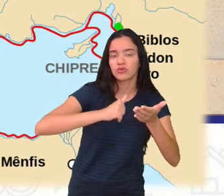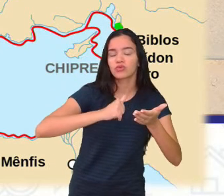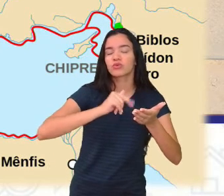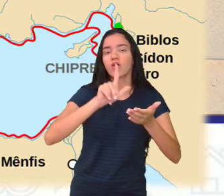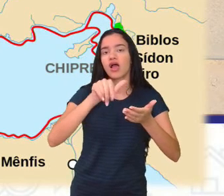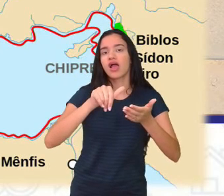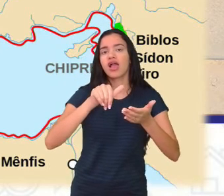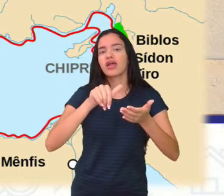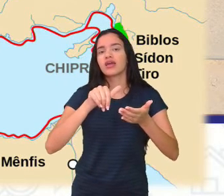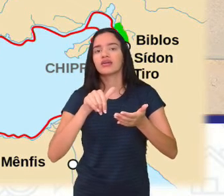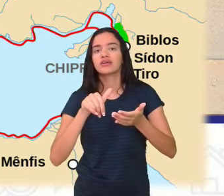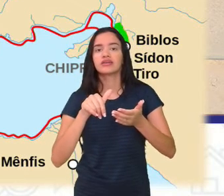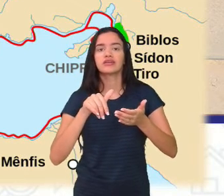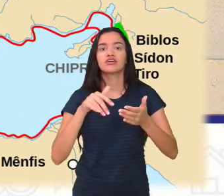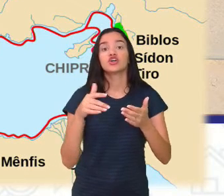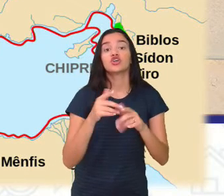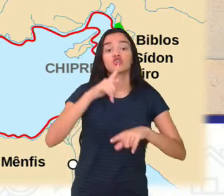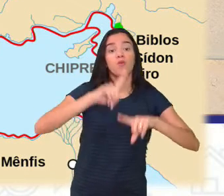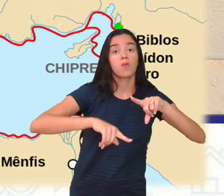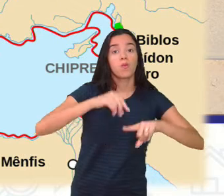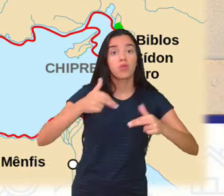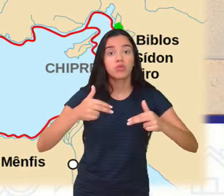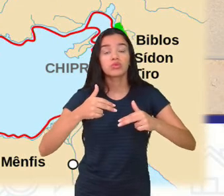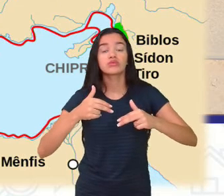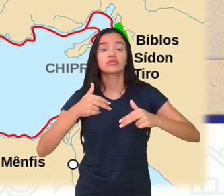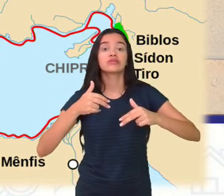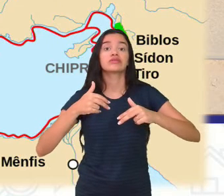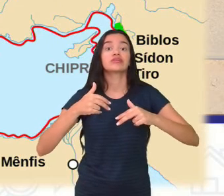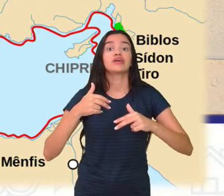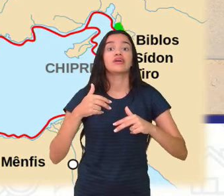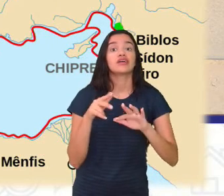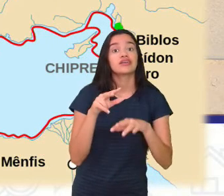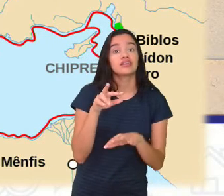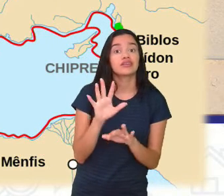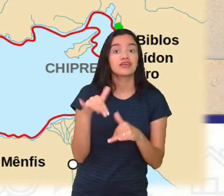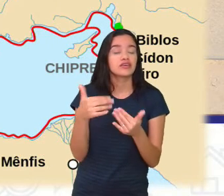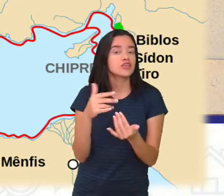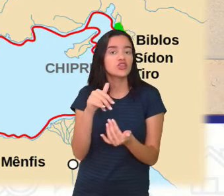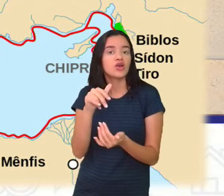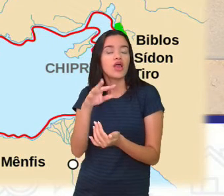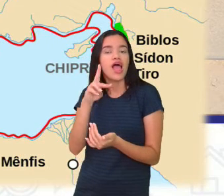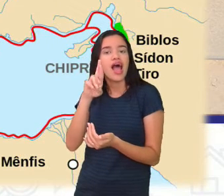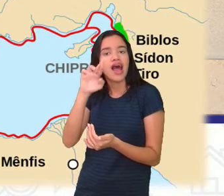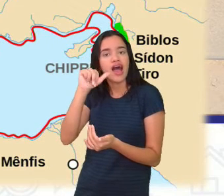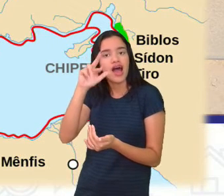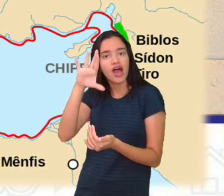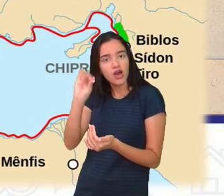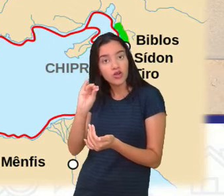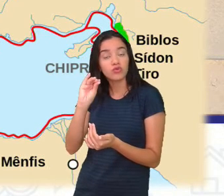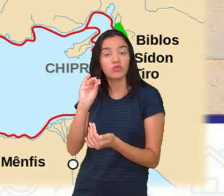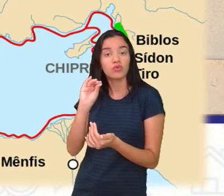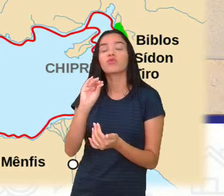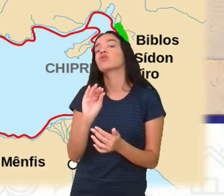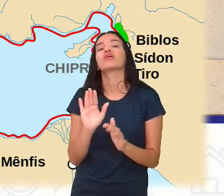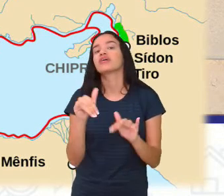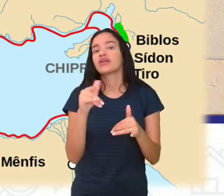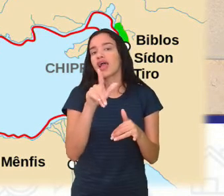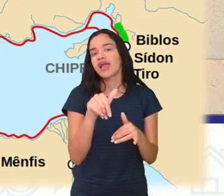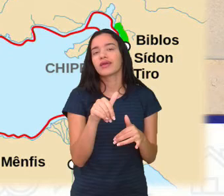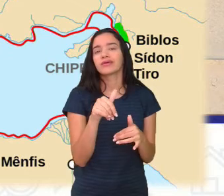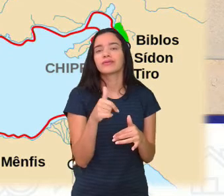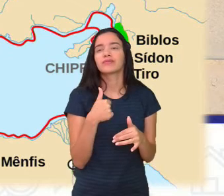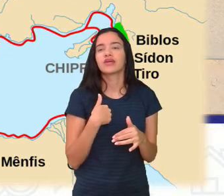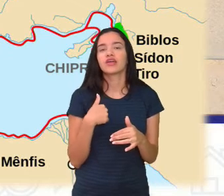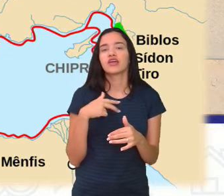né, de um produto que era extremamente raro, né? Então eles pegavam